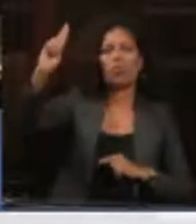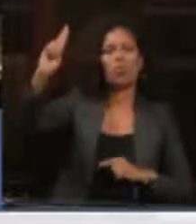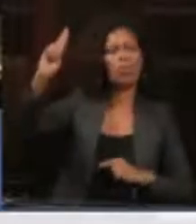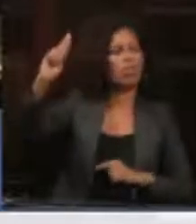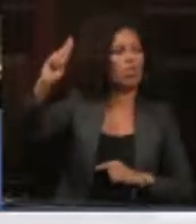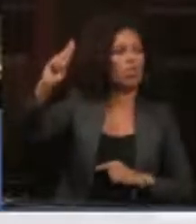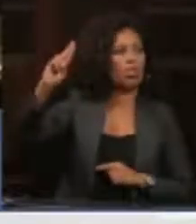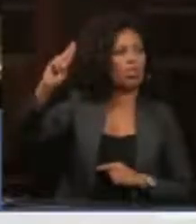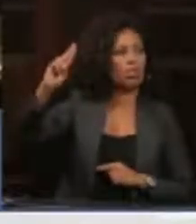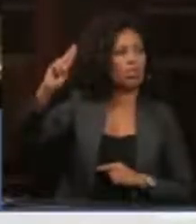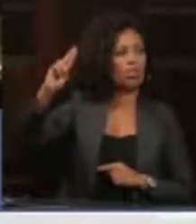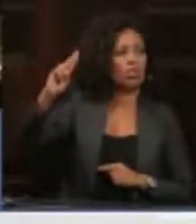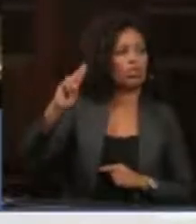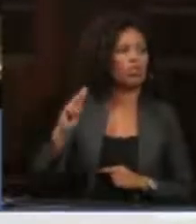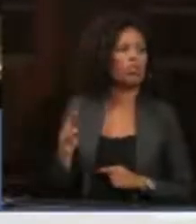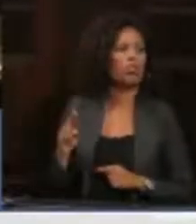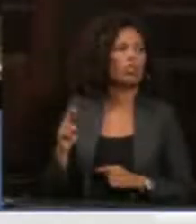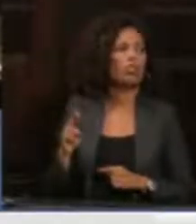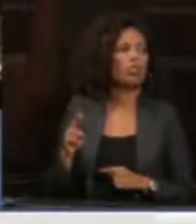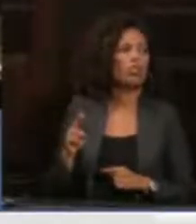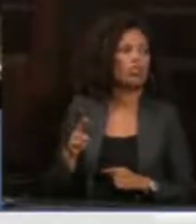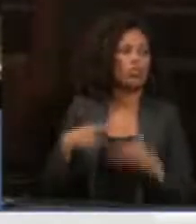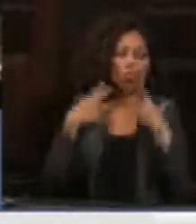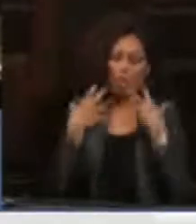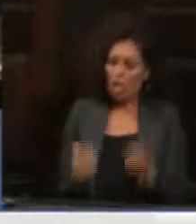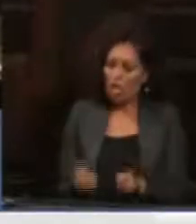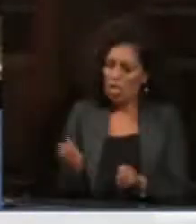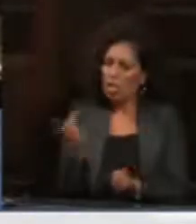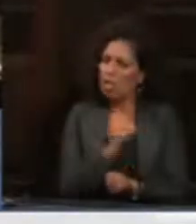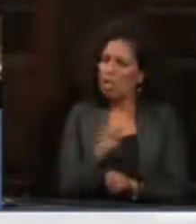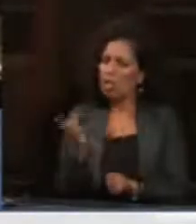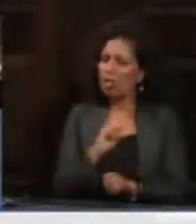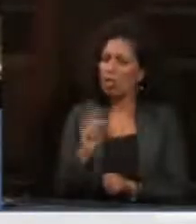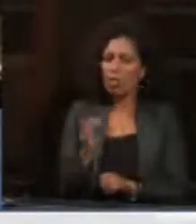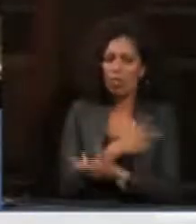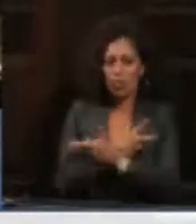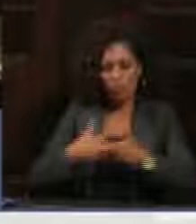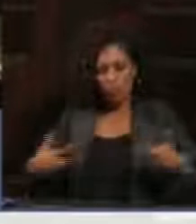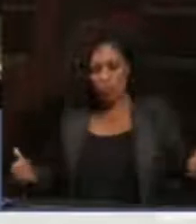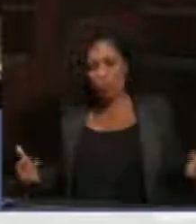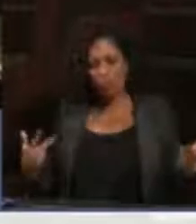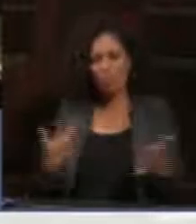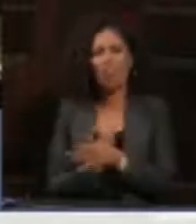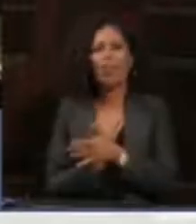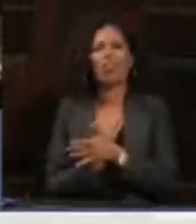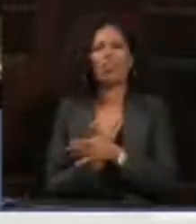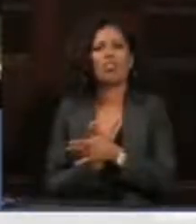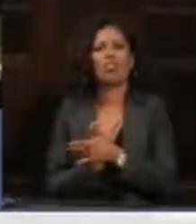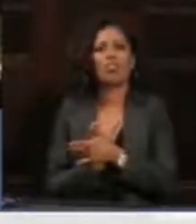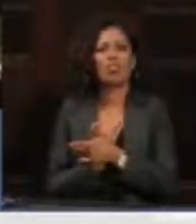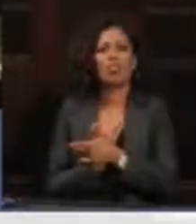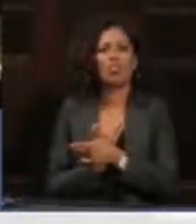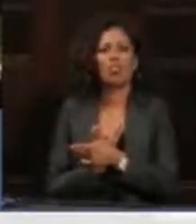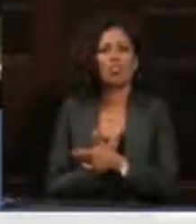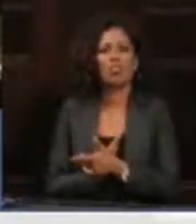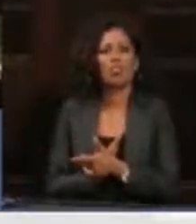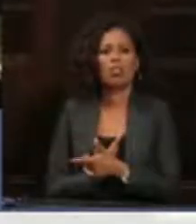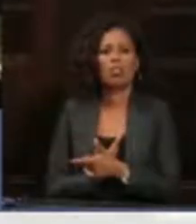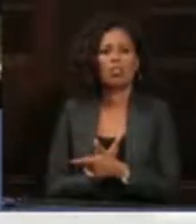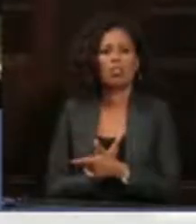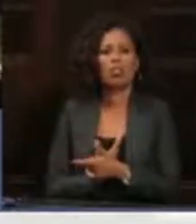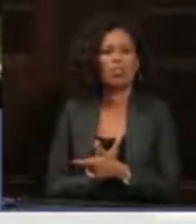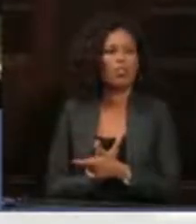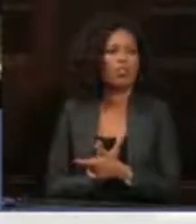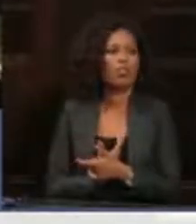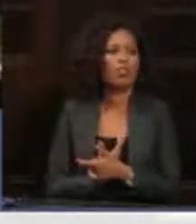responsabilidade de não continuar perpetuando no estado do Rio de Janeiro. Renata,